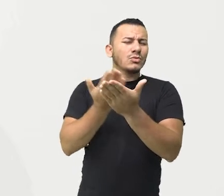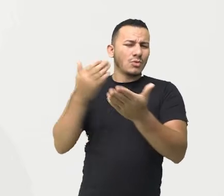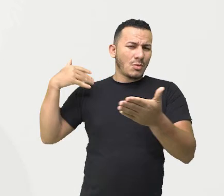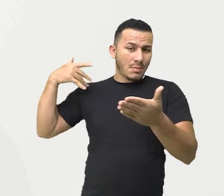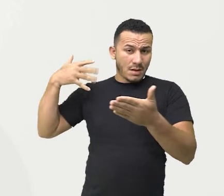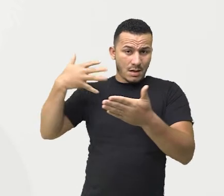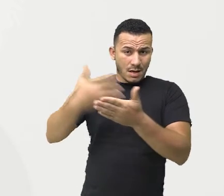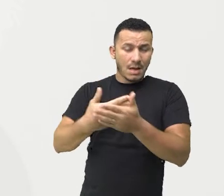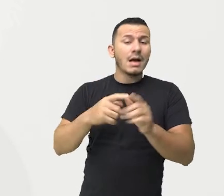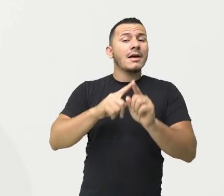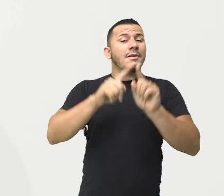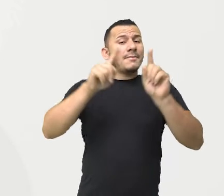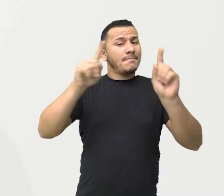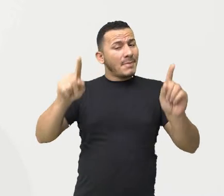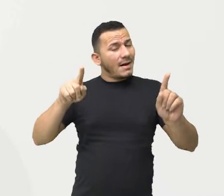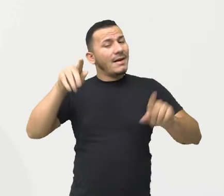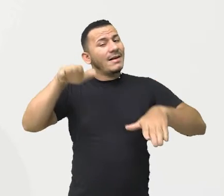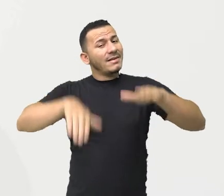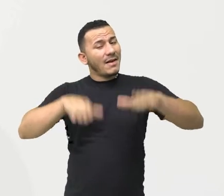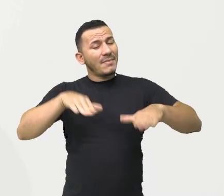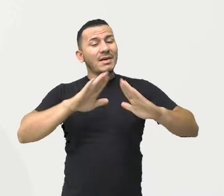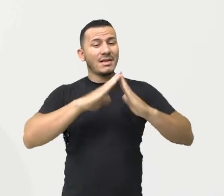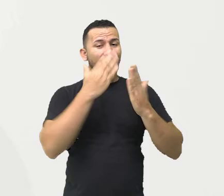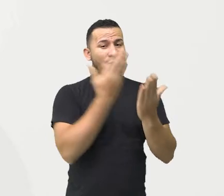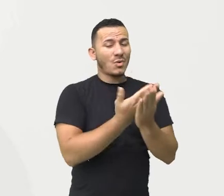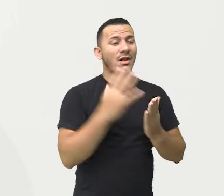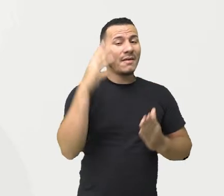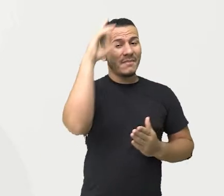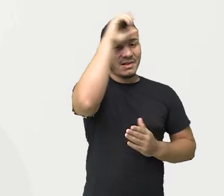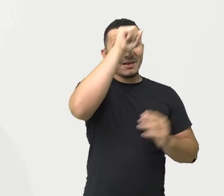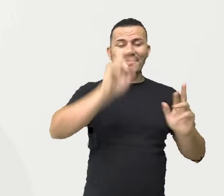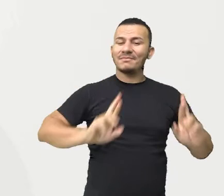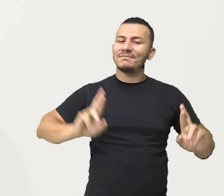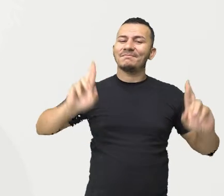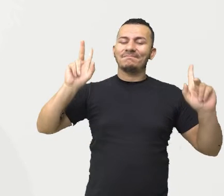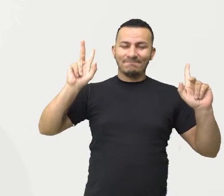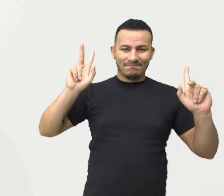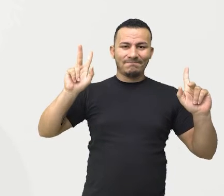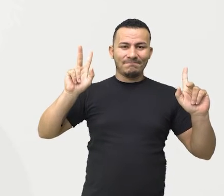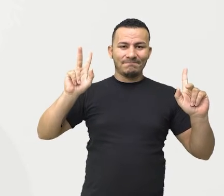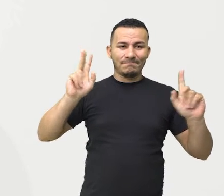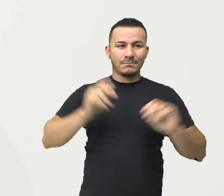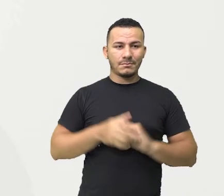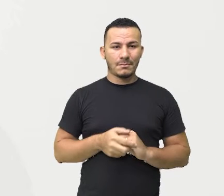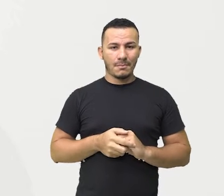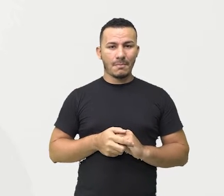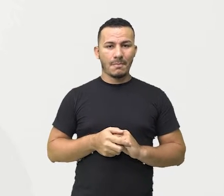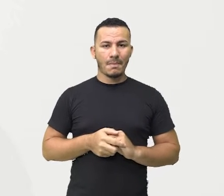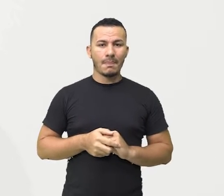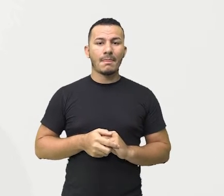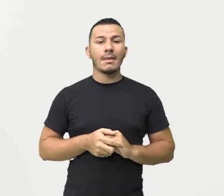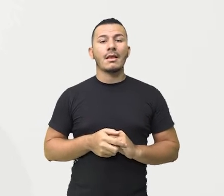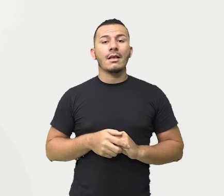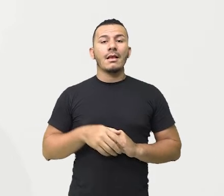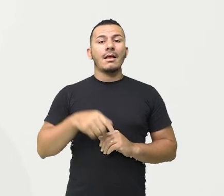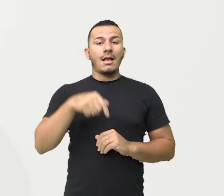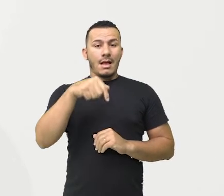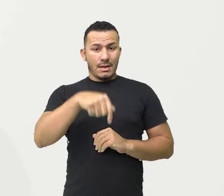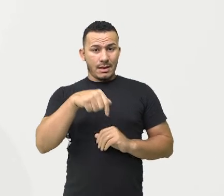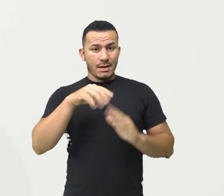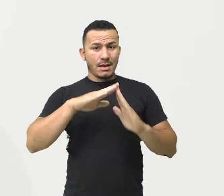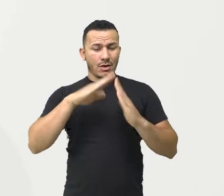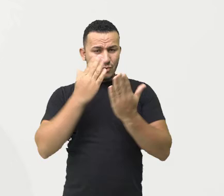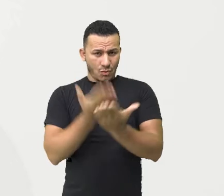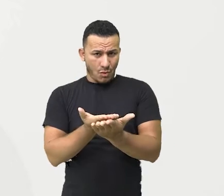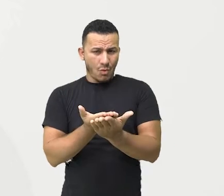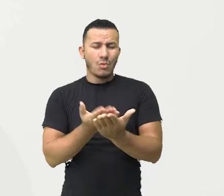mas muita coisa não é aquilo que aprendemos na escola. Então, tem muitas coisas que nós aprendemos na escola que foi